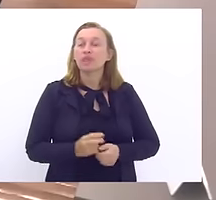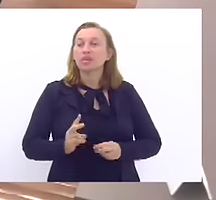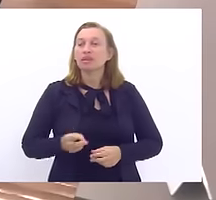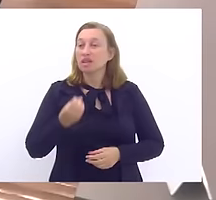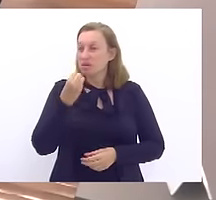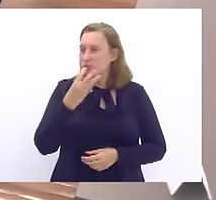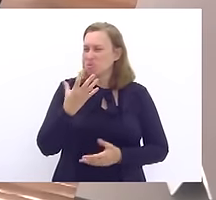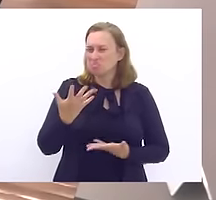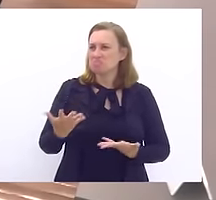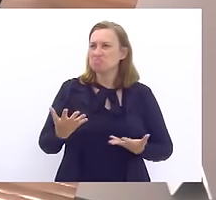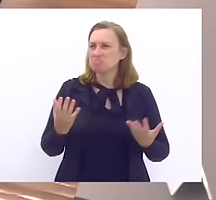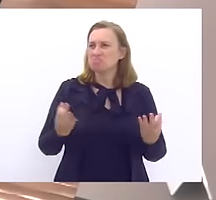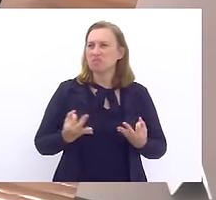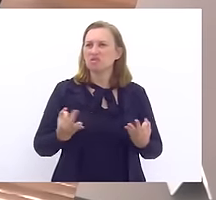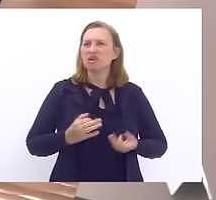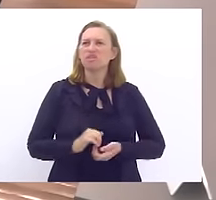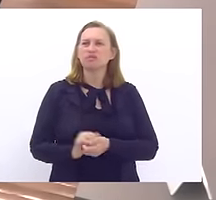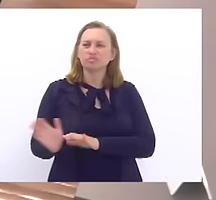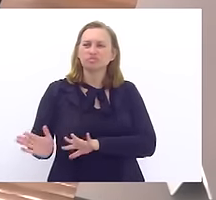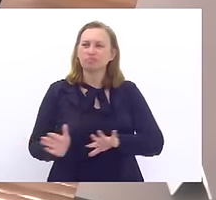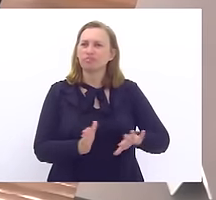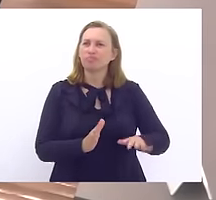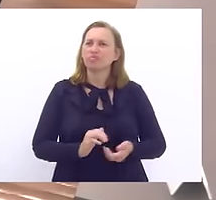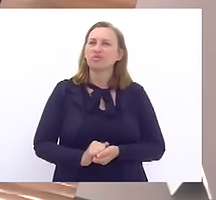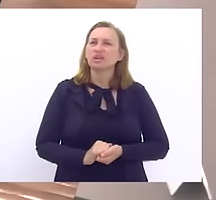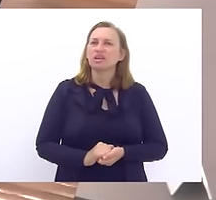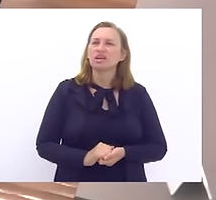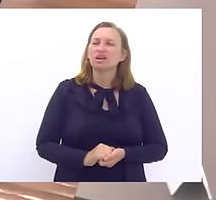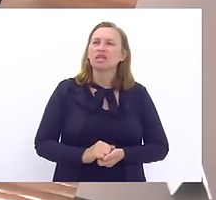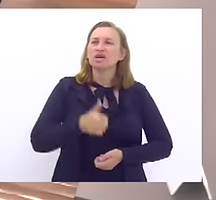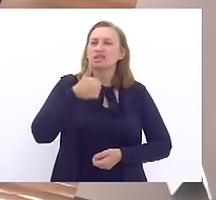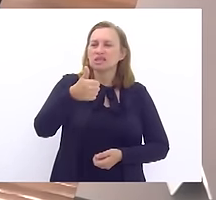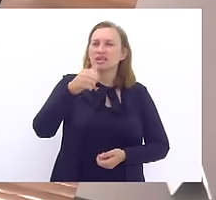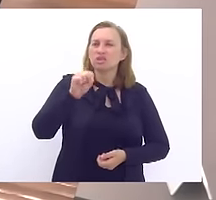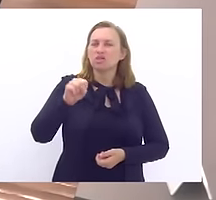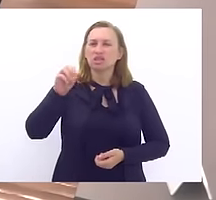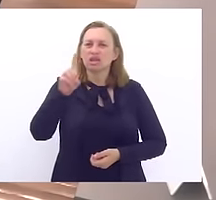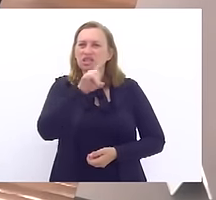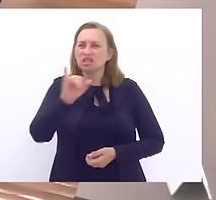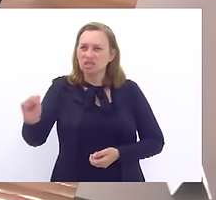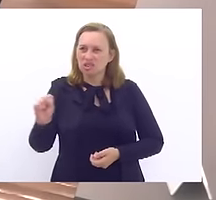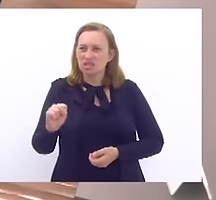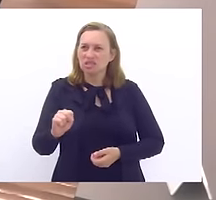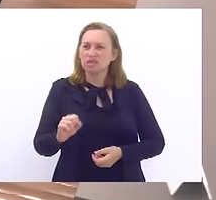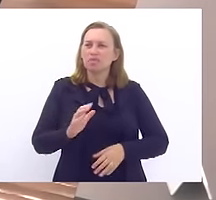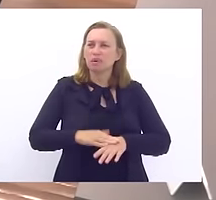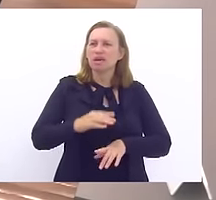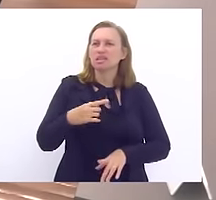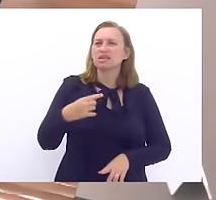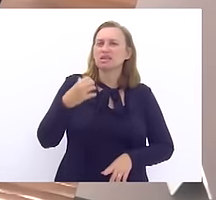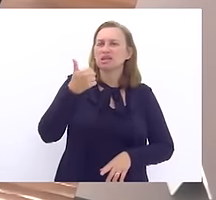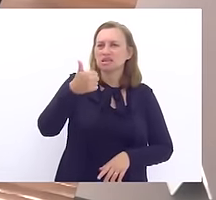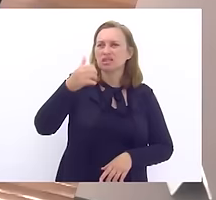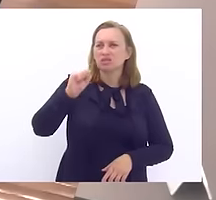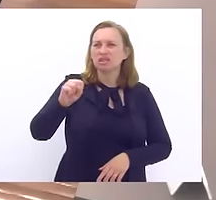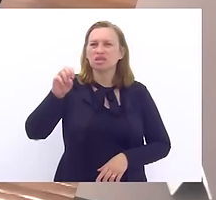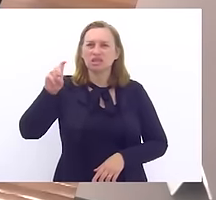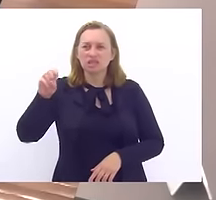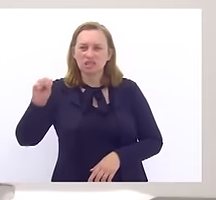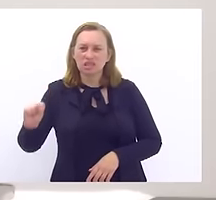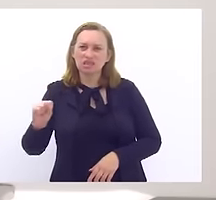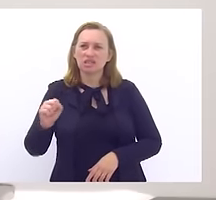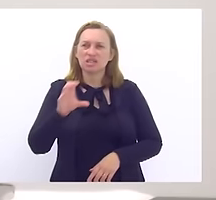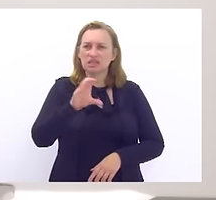tornando a situação realmente muito boa agradável deixar claro que nós temos 180 dias prorrogado por mais 180 dias da CPI então o time também não tem pressa